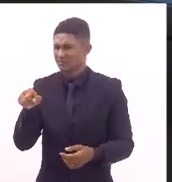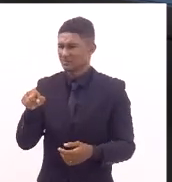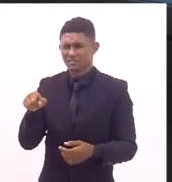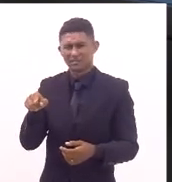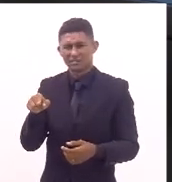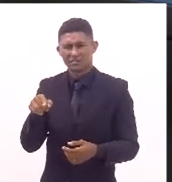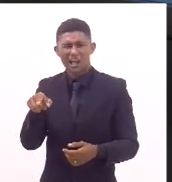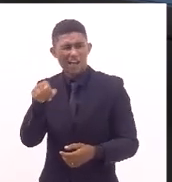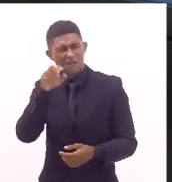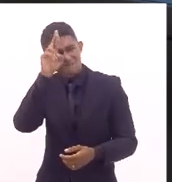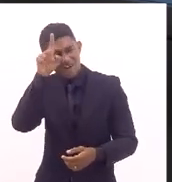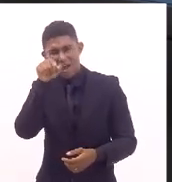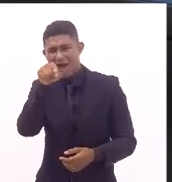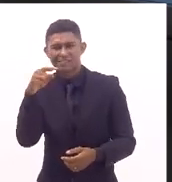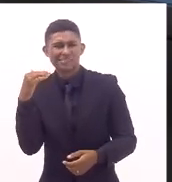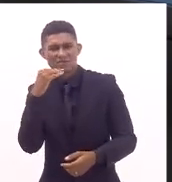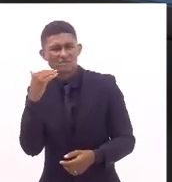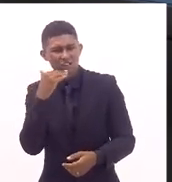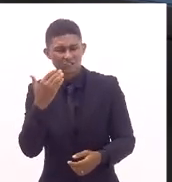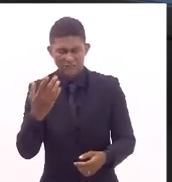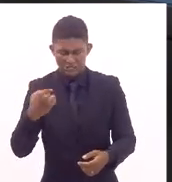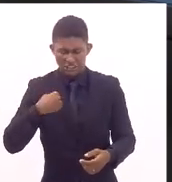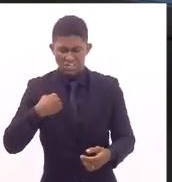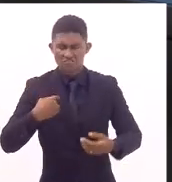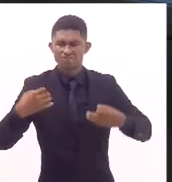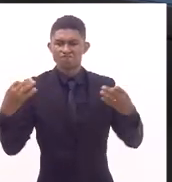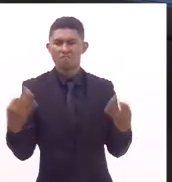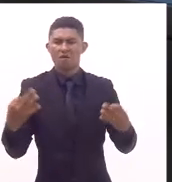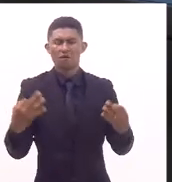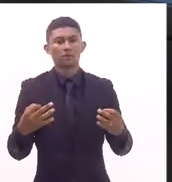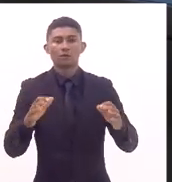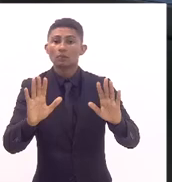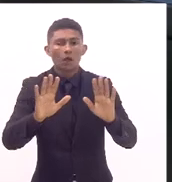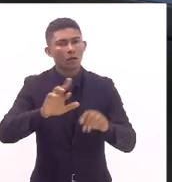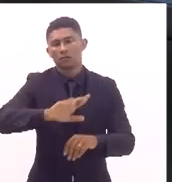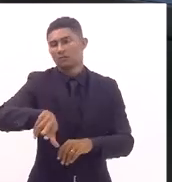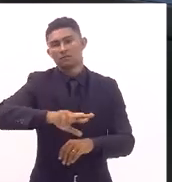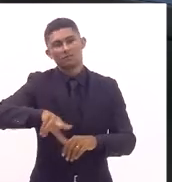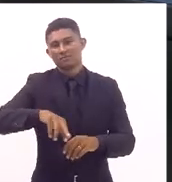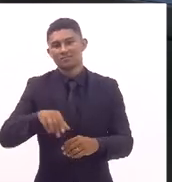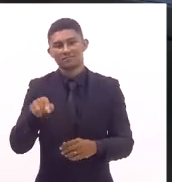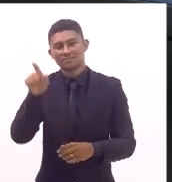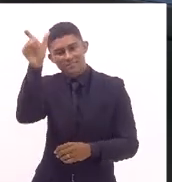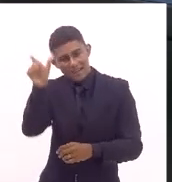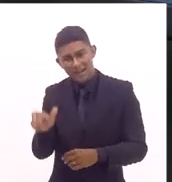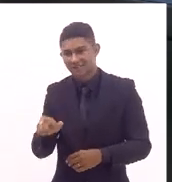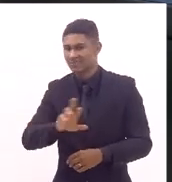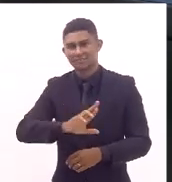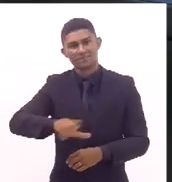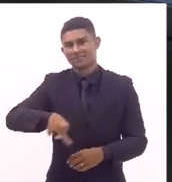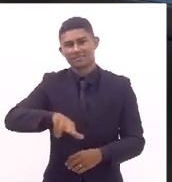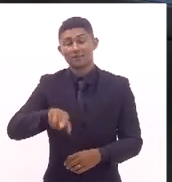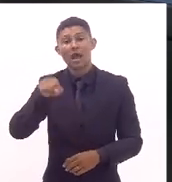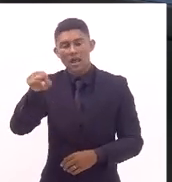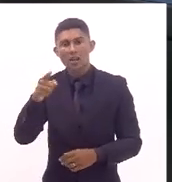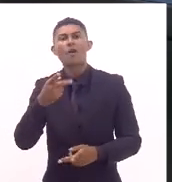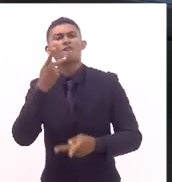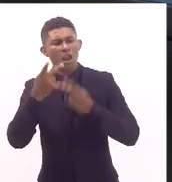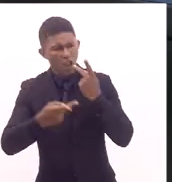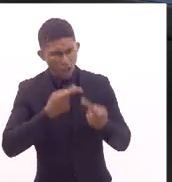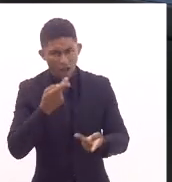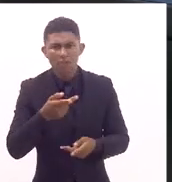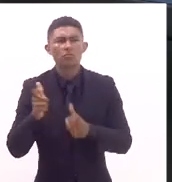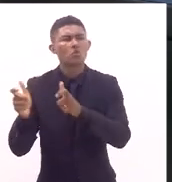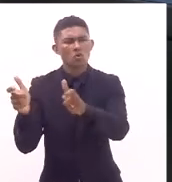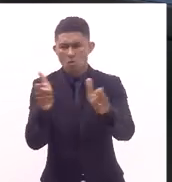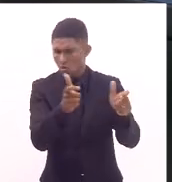defeito da política e ele é que é o grande não esse não era o Abdias falava em qualquer